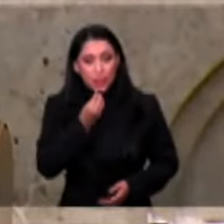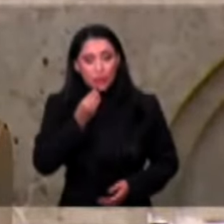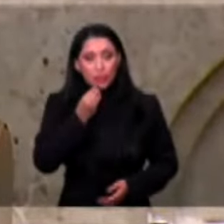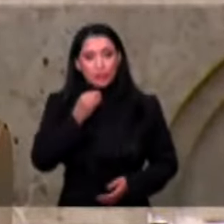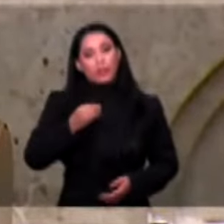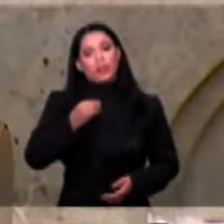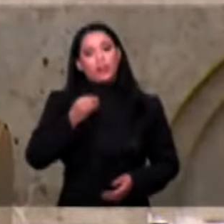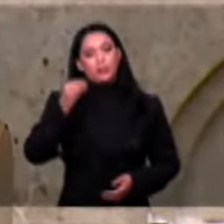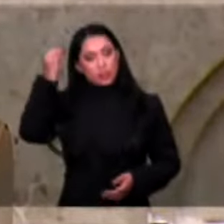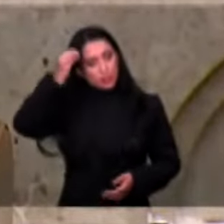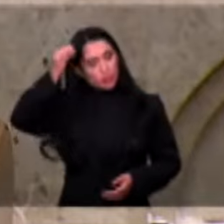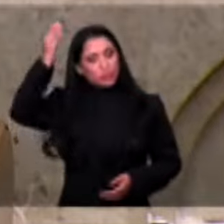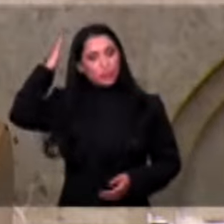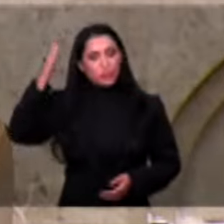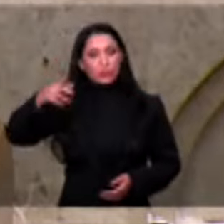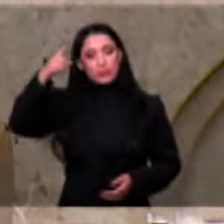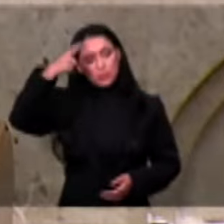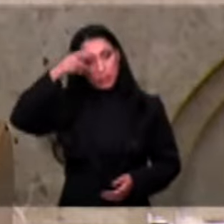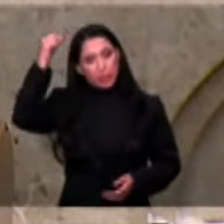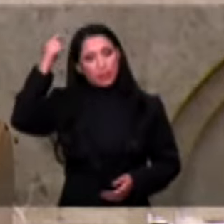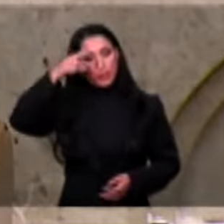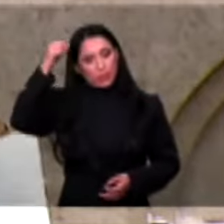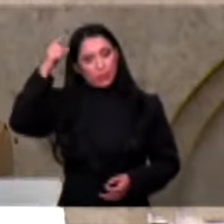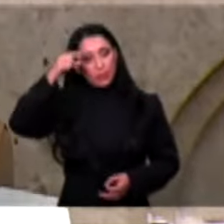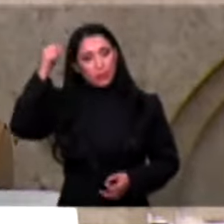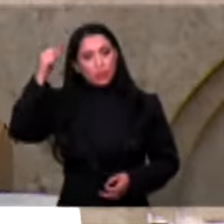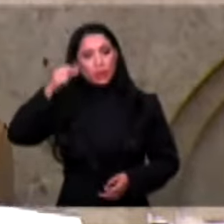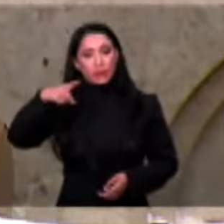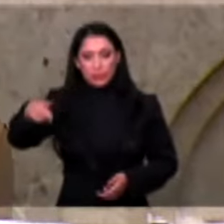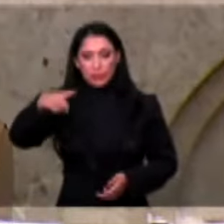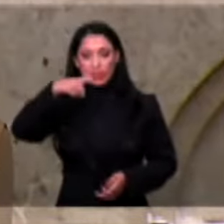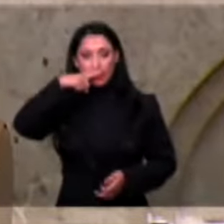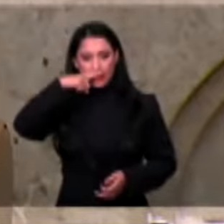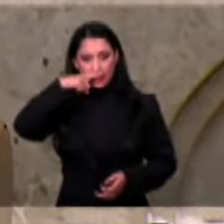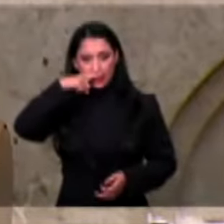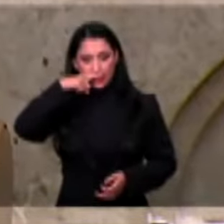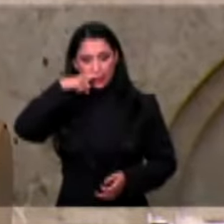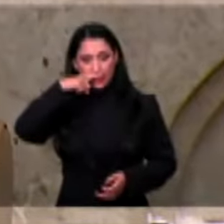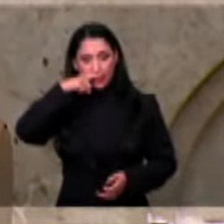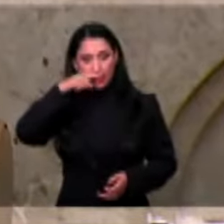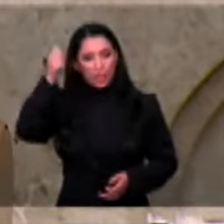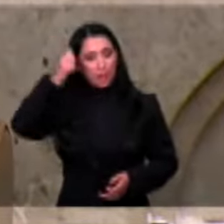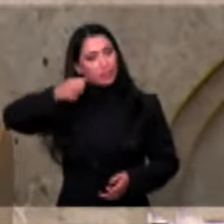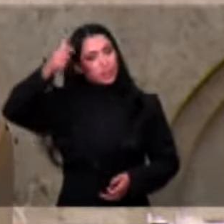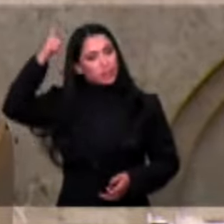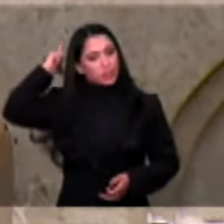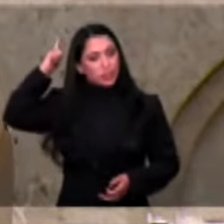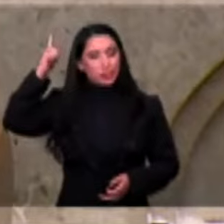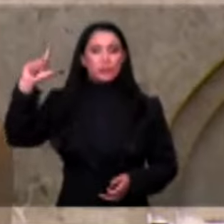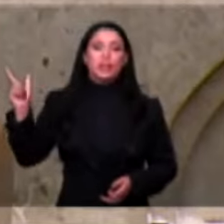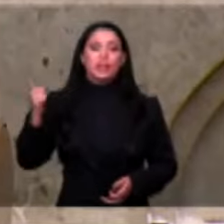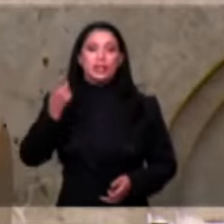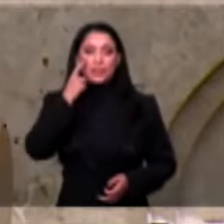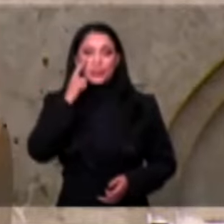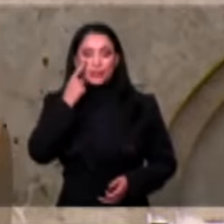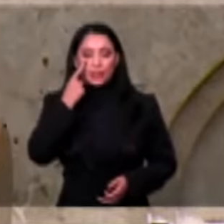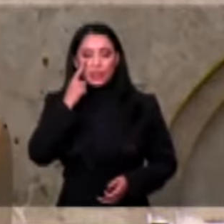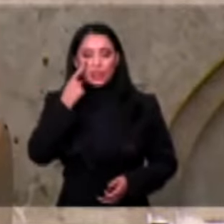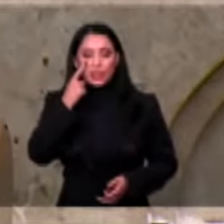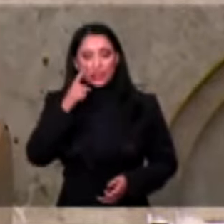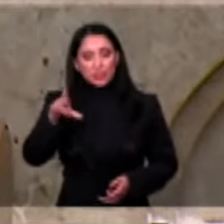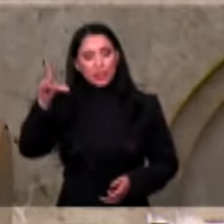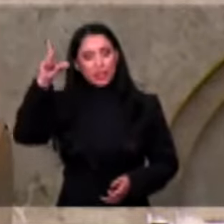Fux, ministro Luiz Roberto Barroso, ministro Edson Fachin, ministro Alexandre de Moraes, ministro Nunes